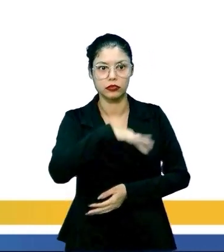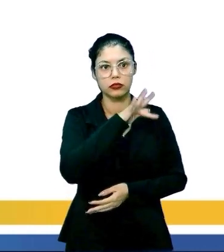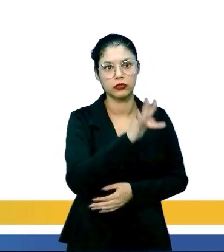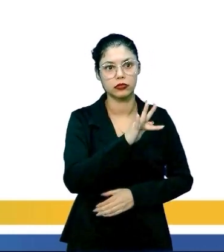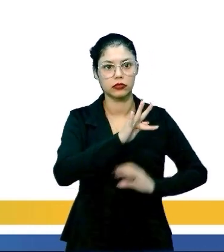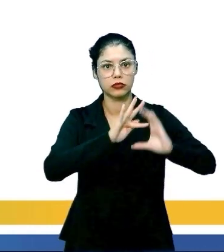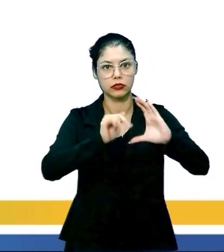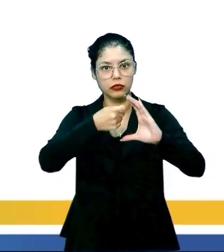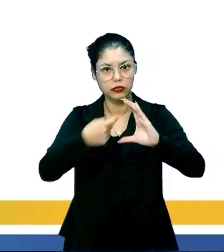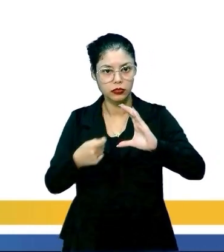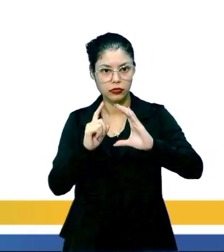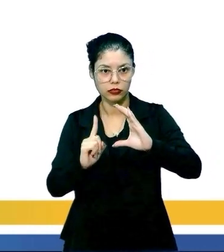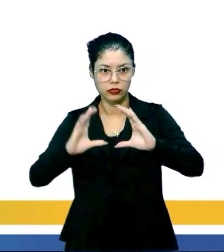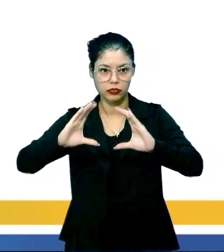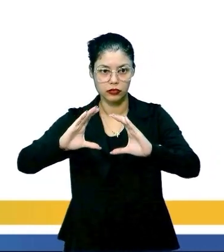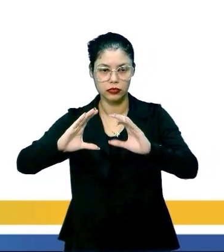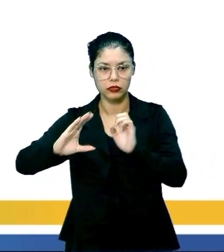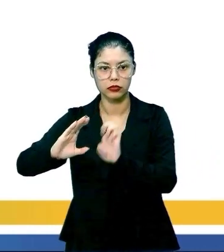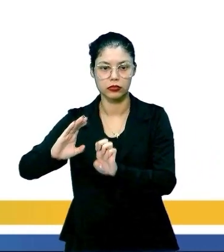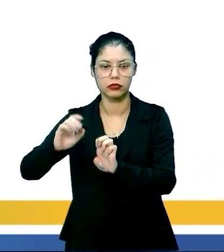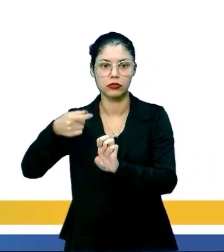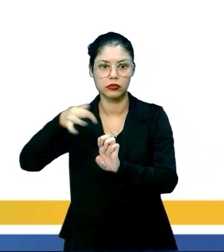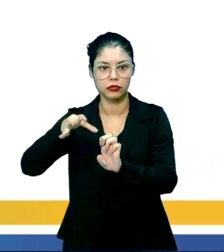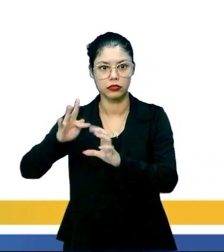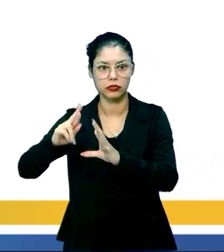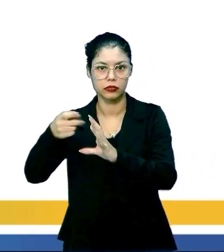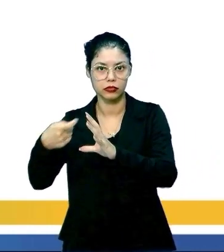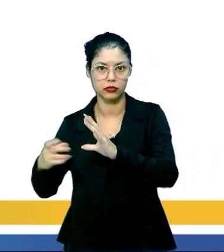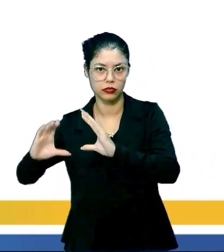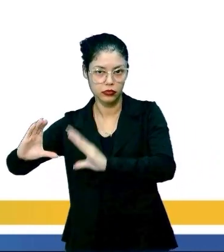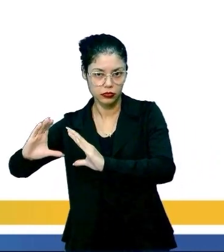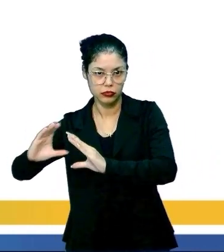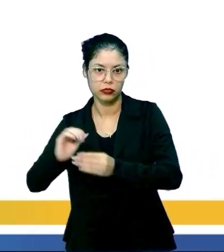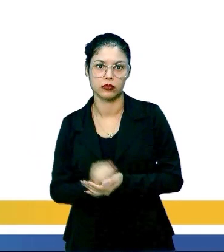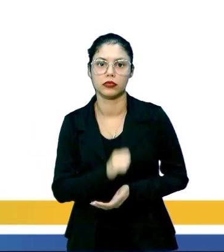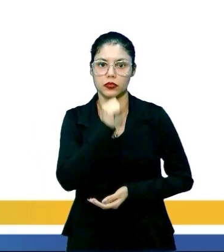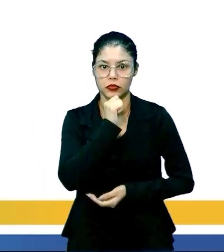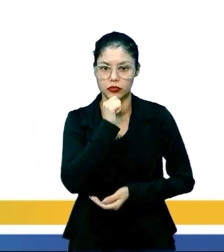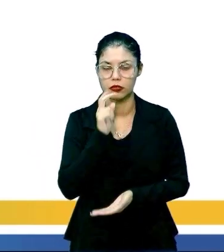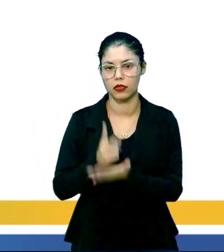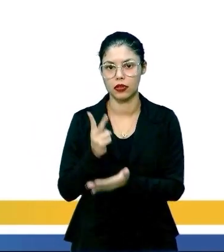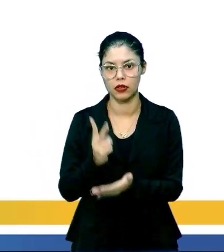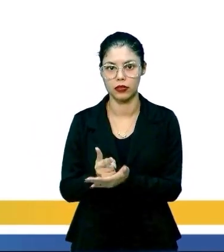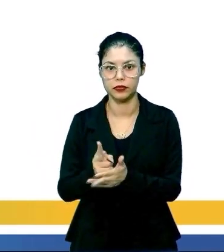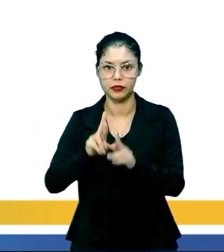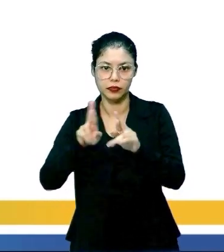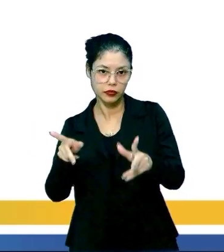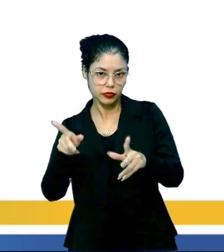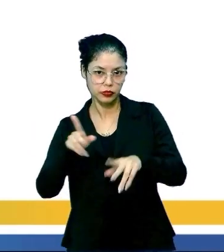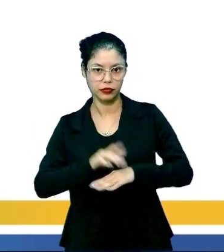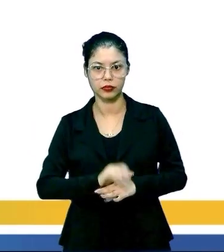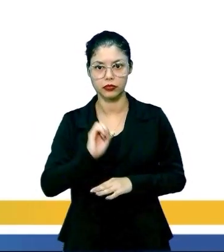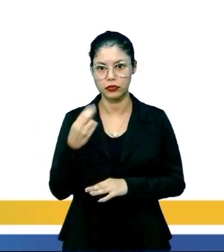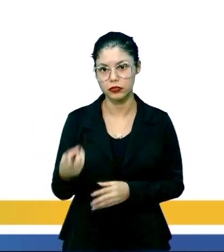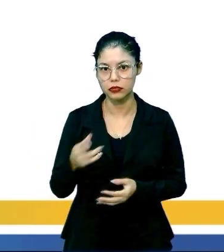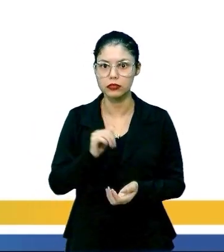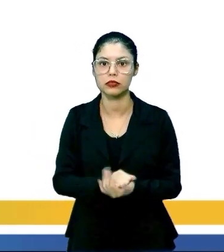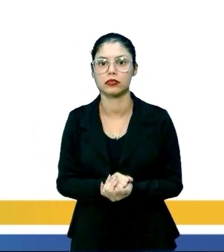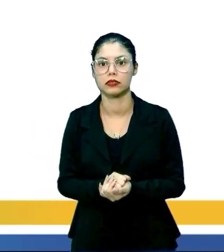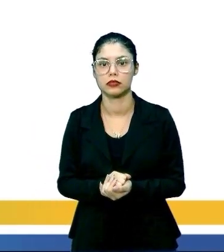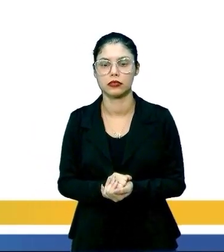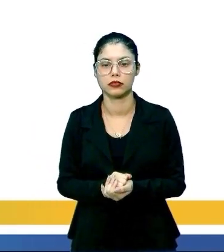as imagens do f de x1 e f de x2 são simples distintas, ou seja,